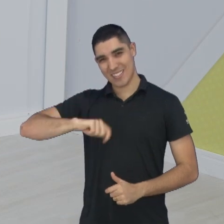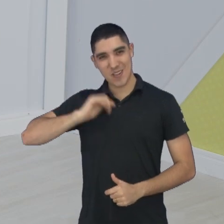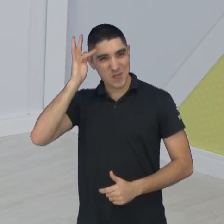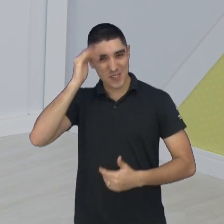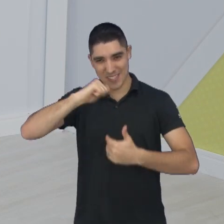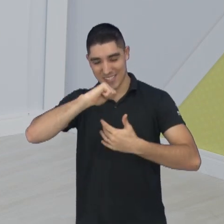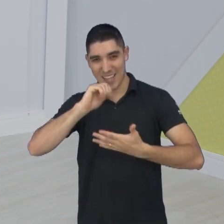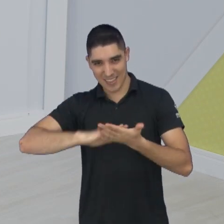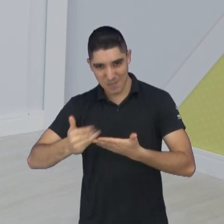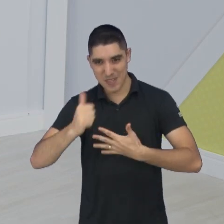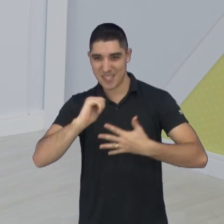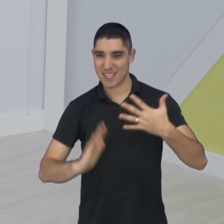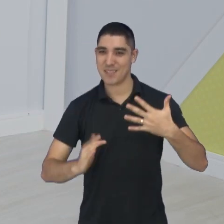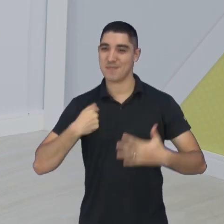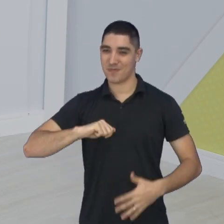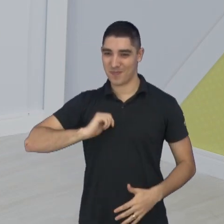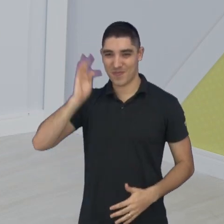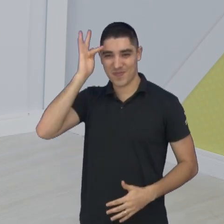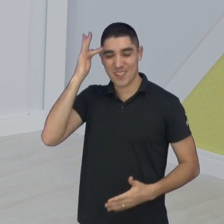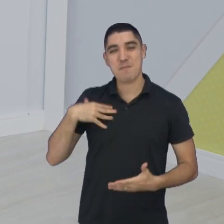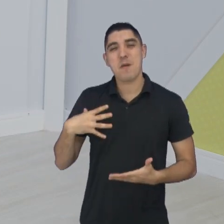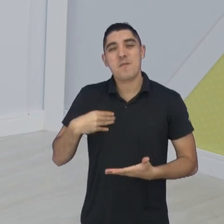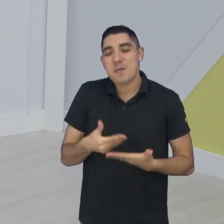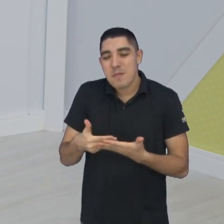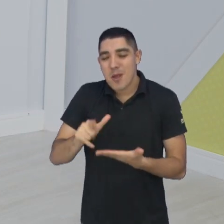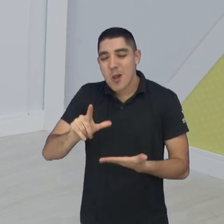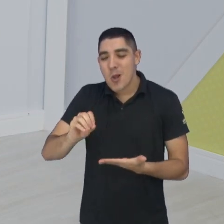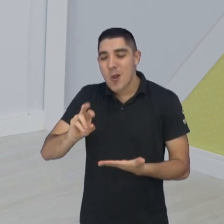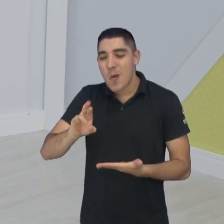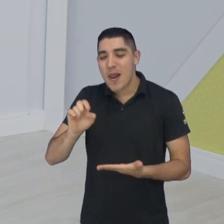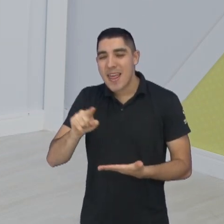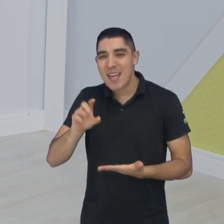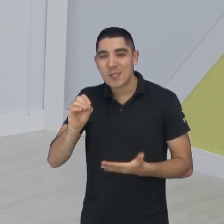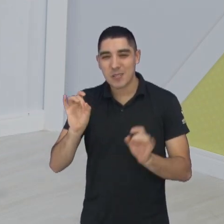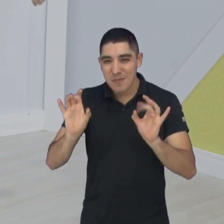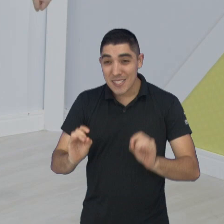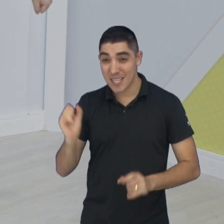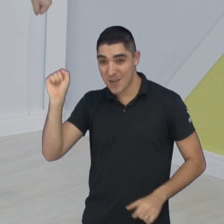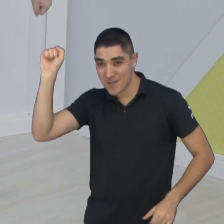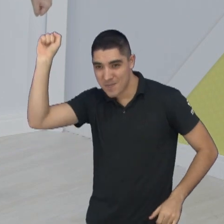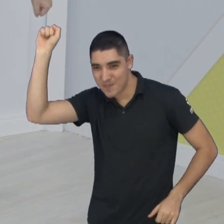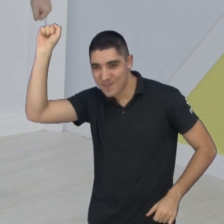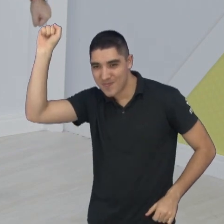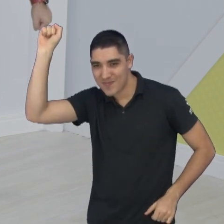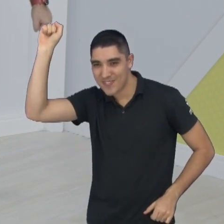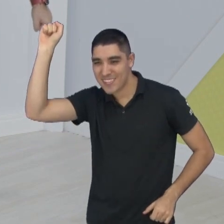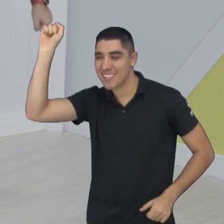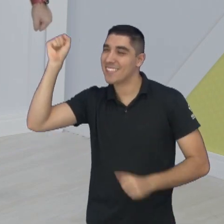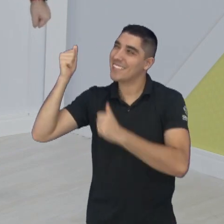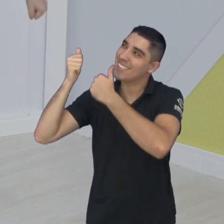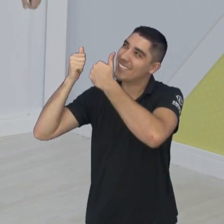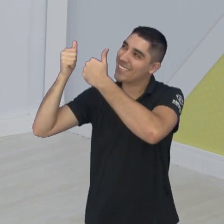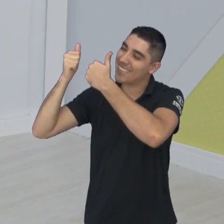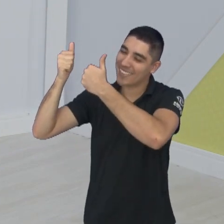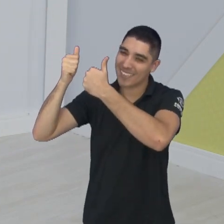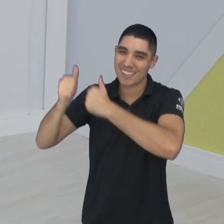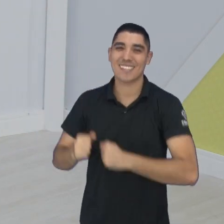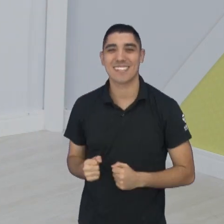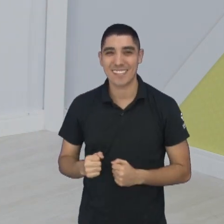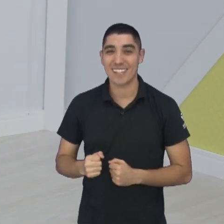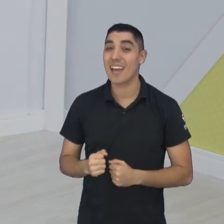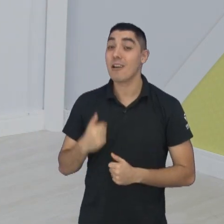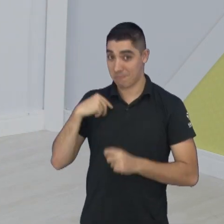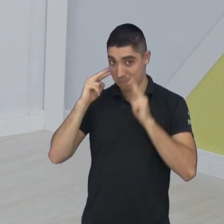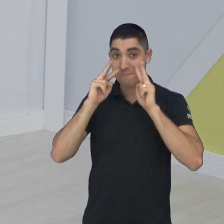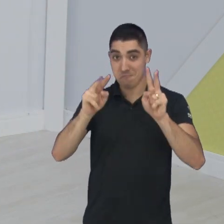o nosso querido Luiz Fernando, o papai do Lorenzo, o nosso mascotinho. Luizão, aquele soquinho maroto. Aê, Luizão, tá com retorno